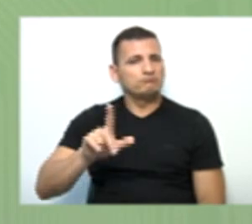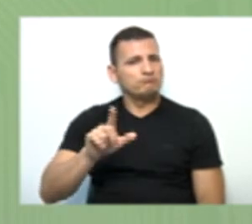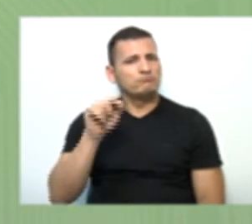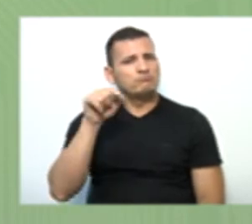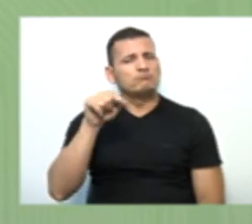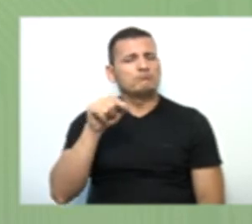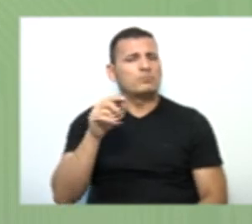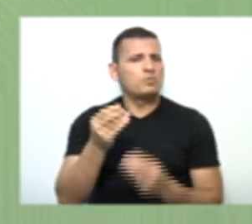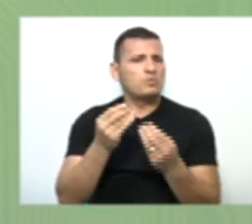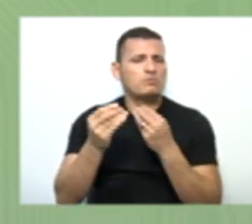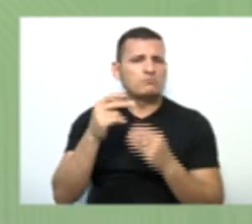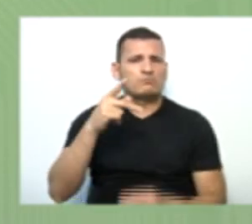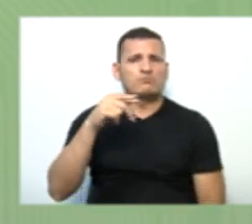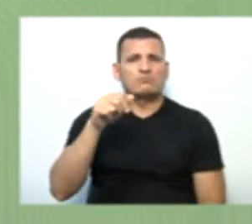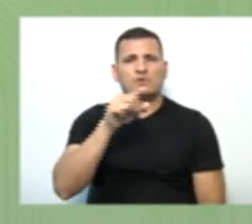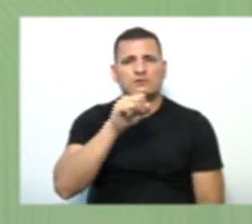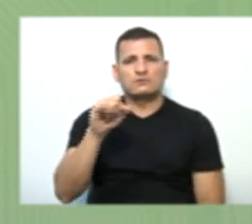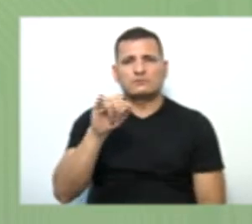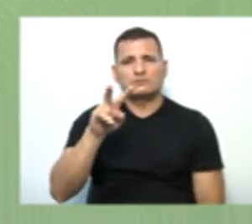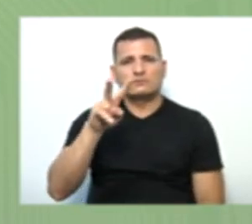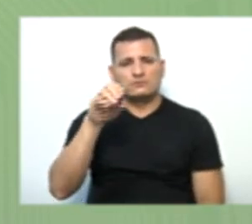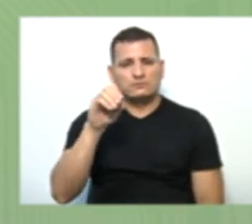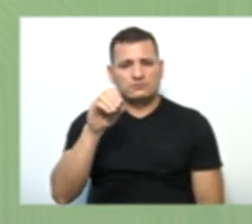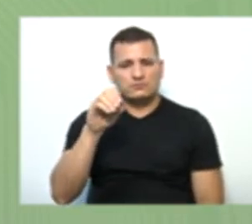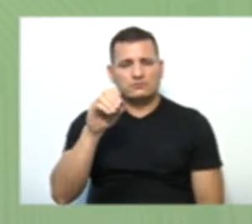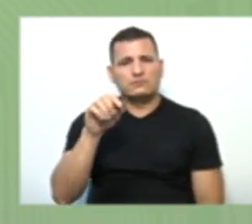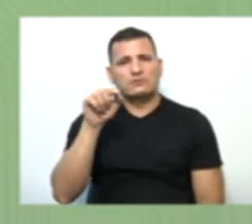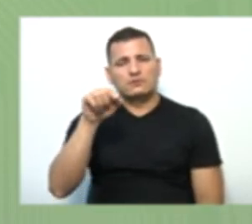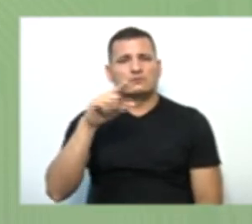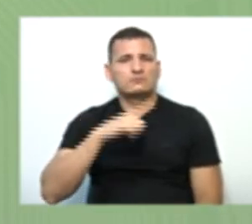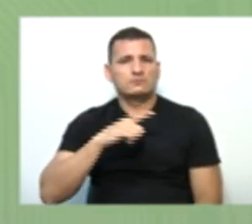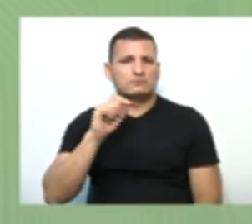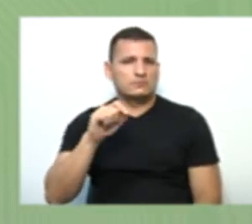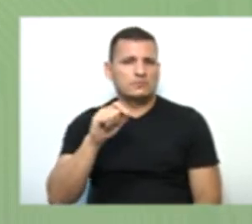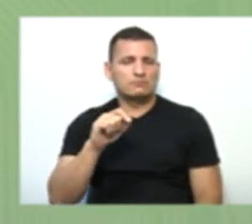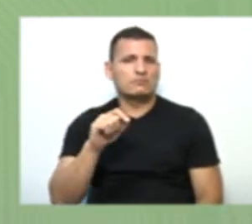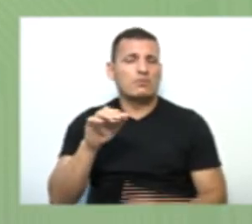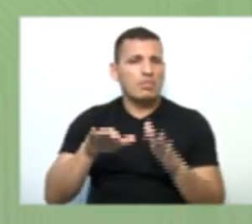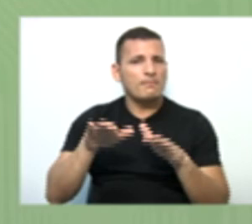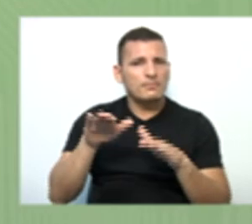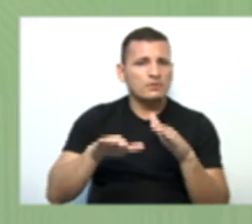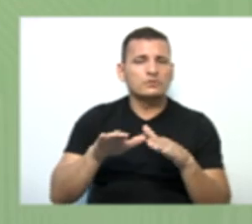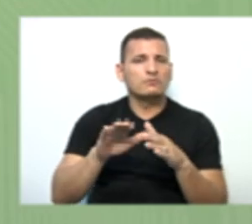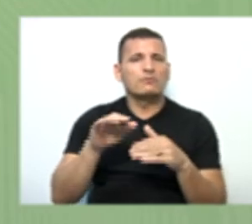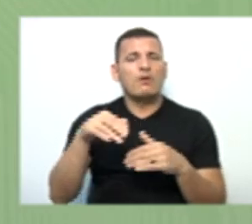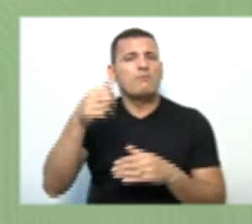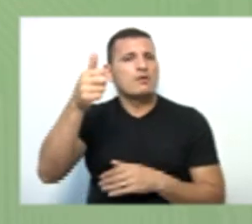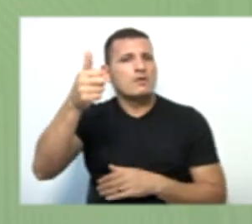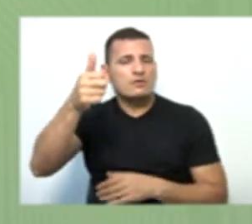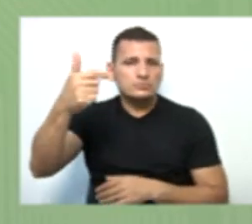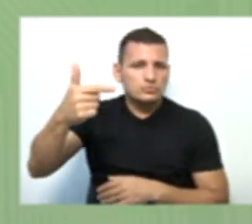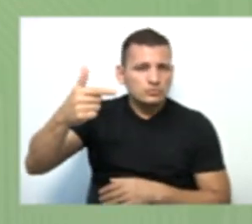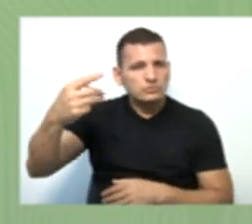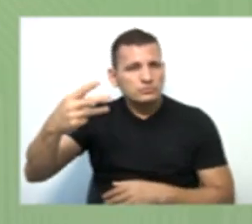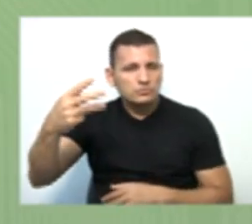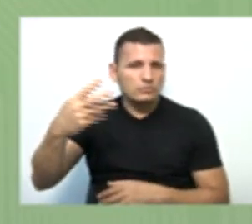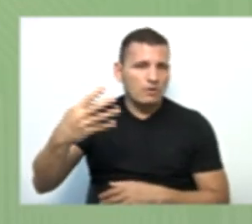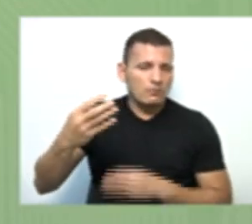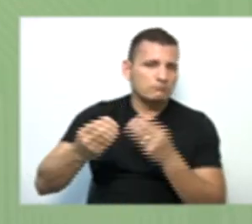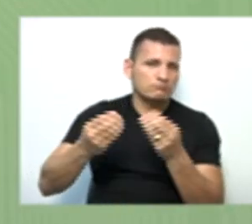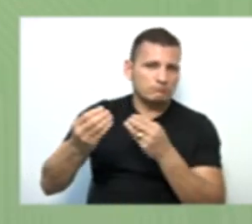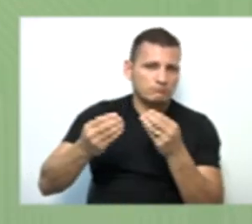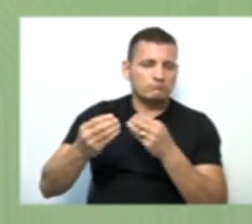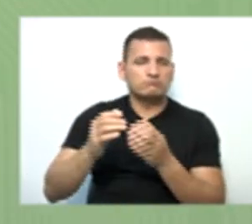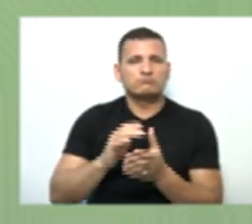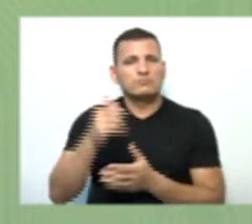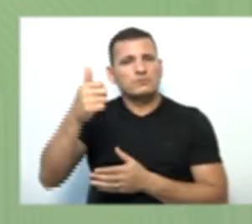do passivo? Ele vem no quesito ordem de pagamento, a ordem cronológica. Quem devemos